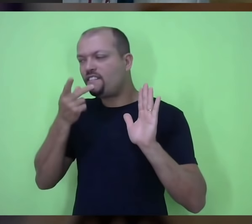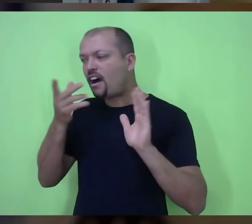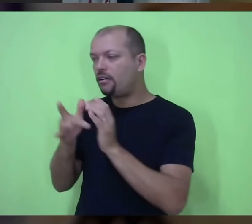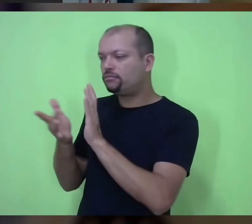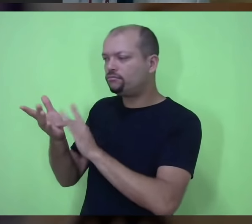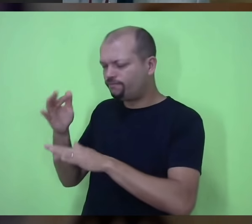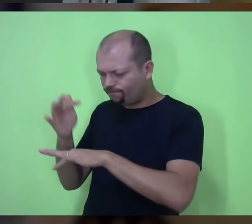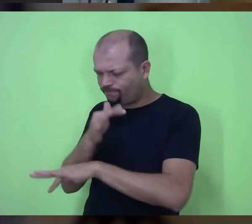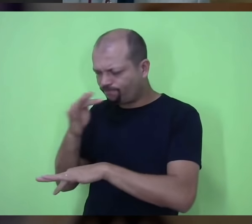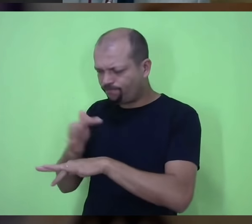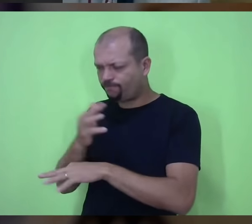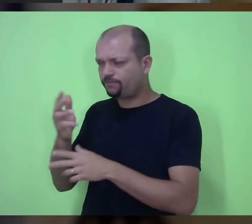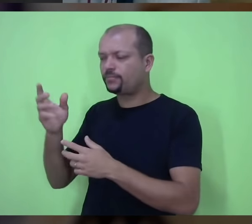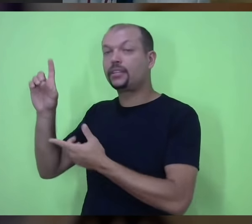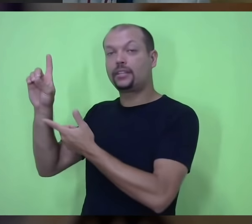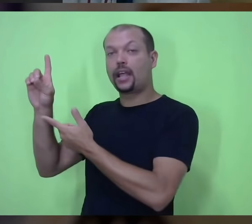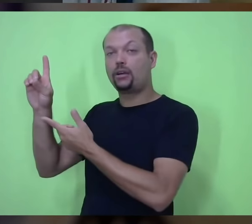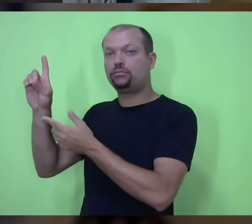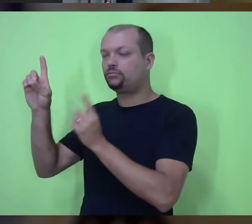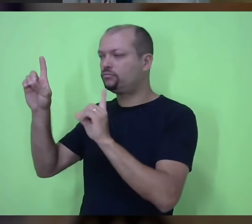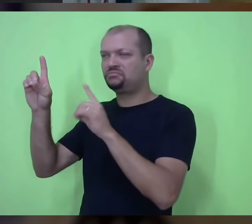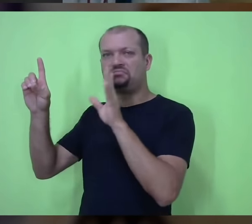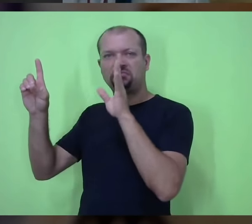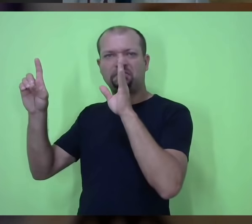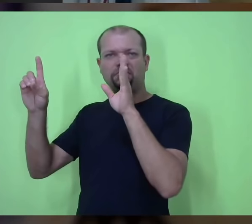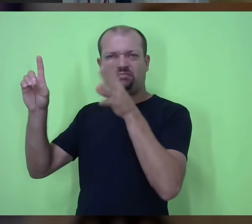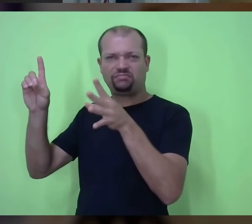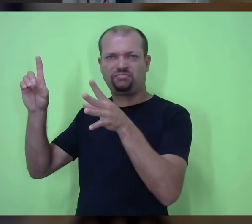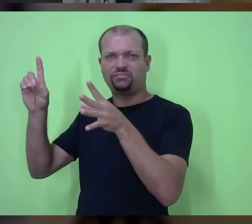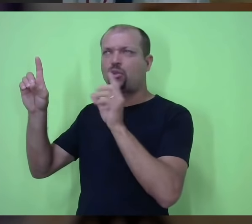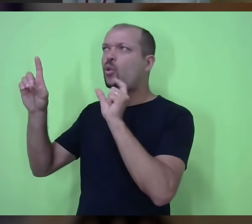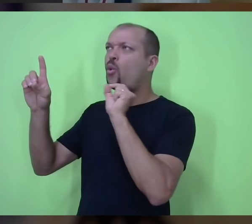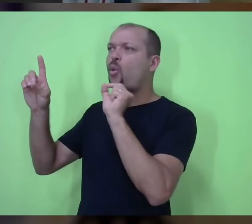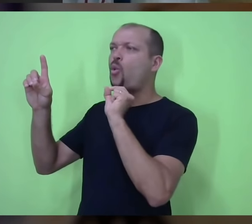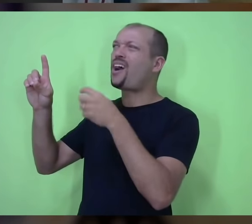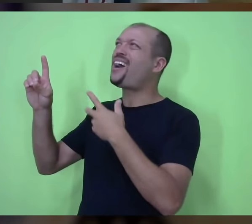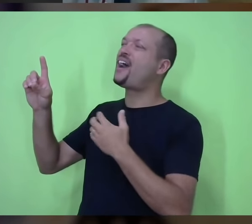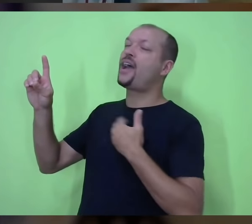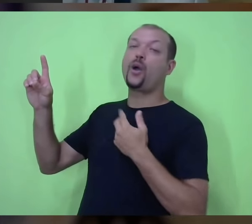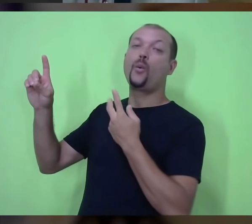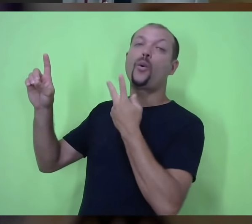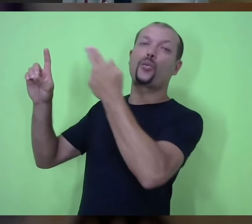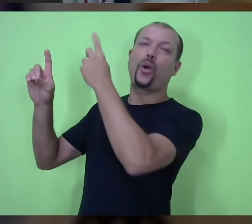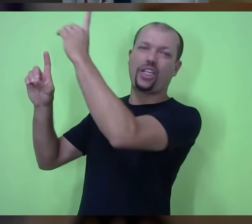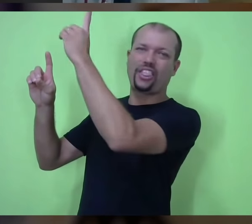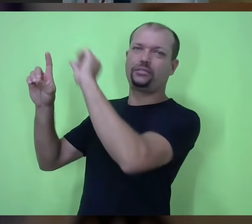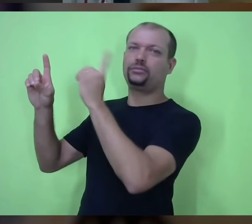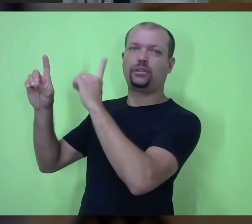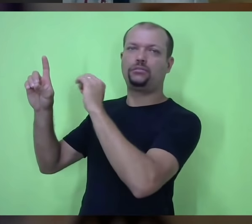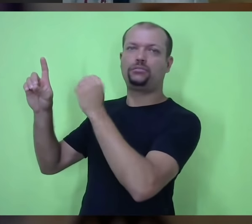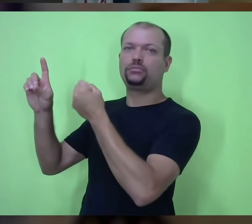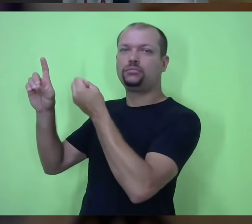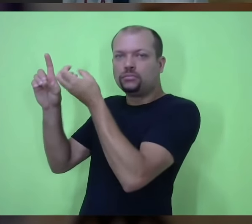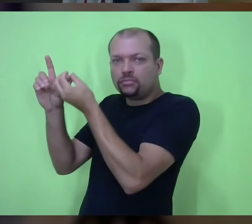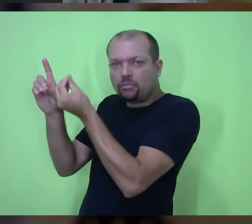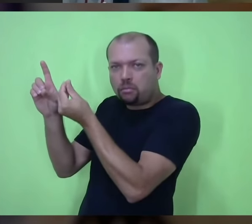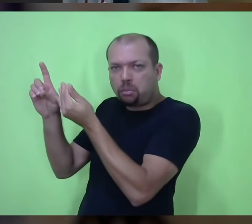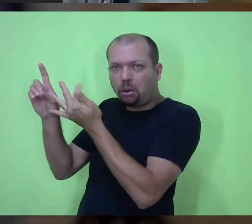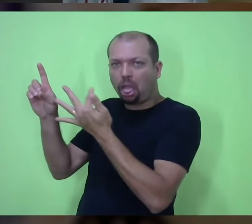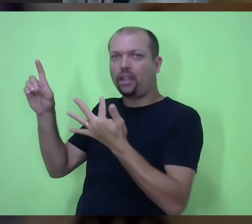Cristo, subsistindo em forma de Deus, não julgou como usurpação o ser igual a Deus. Antes, a si mesmo se